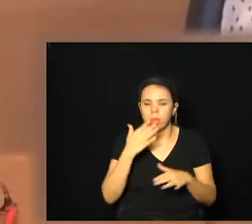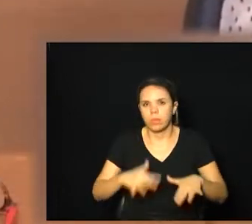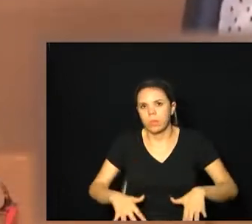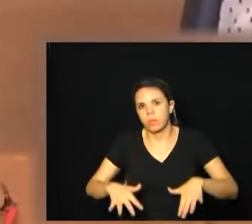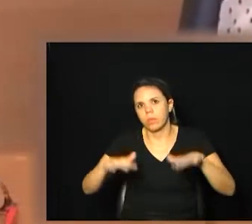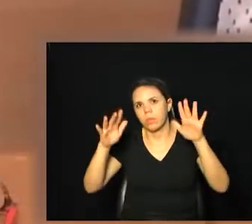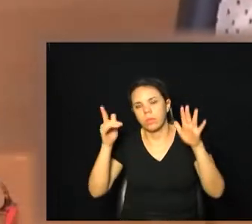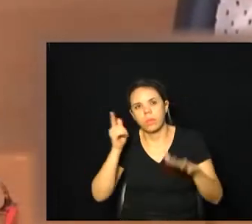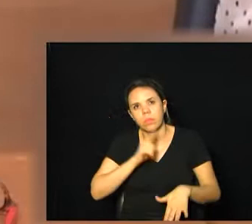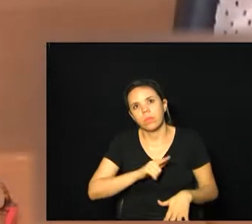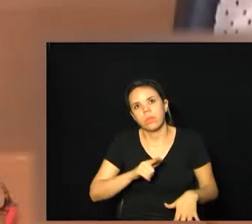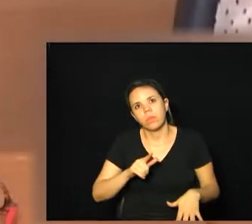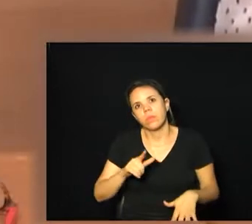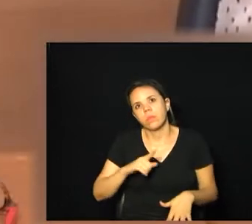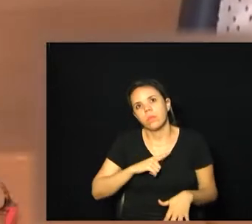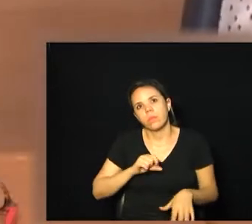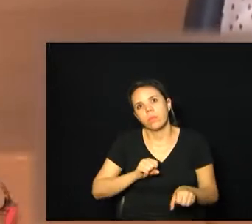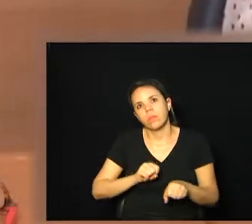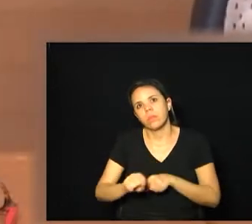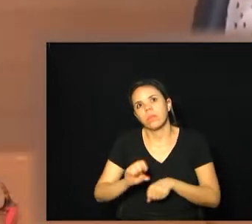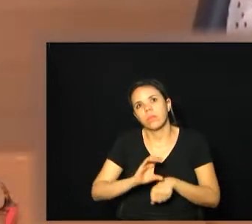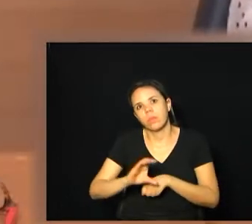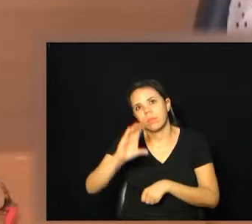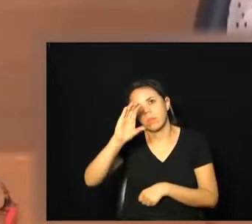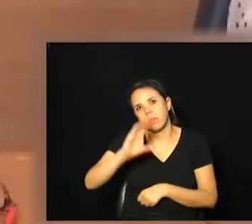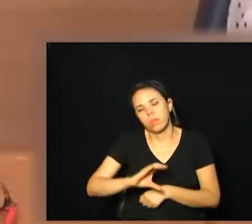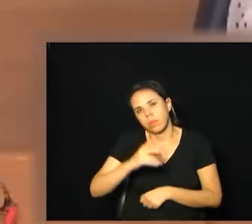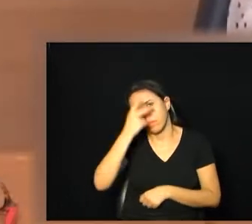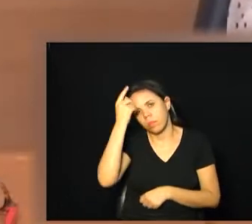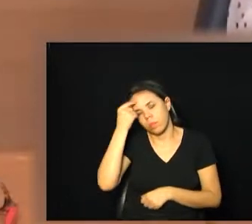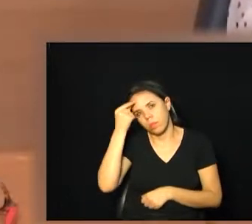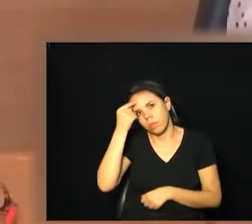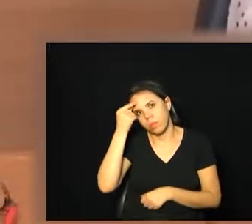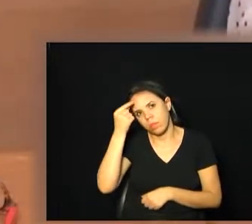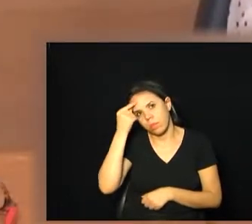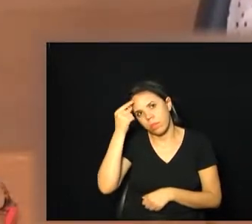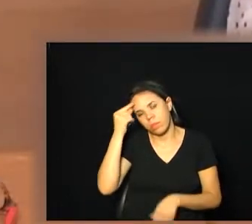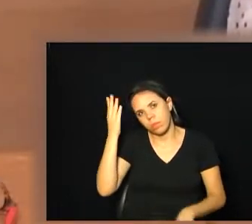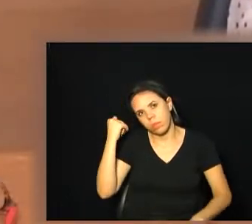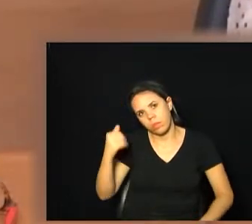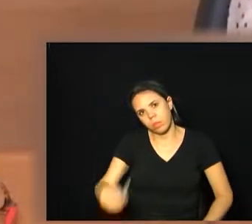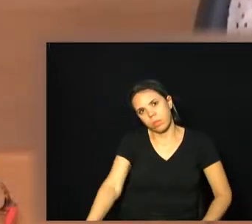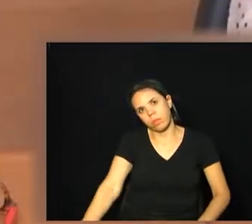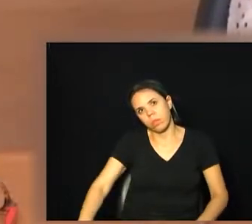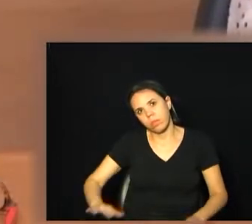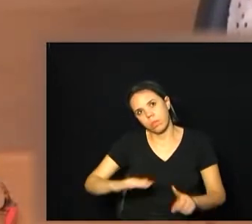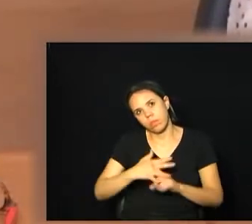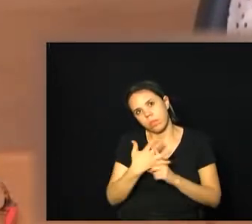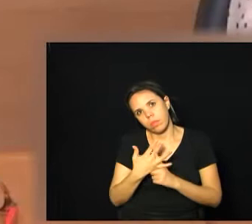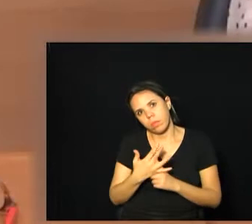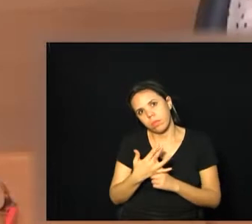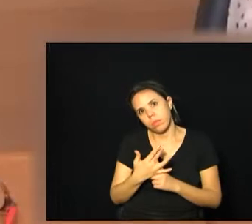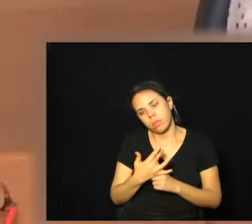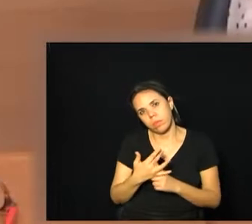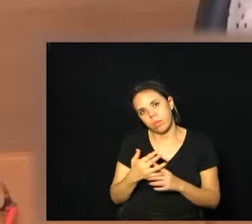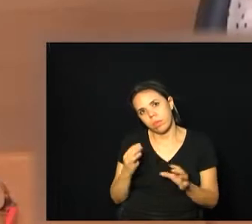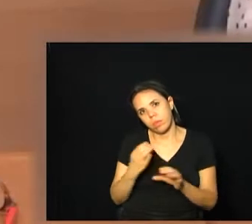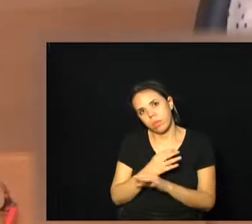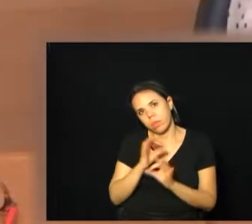para que a gente consiga formar cidadãos conscientes que saibam exercer uma cidadania crítica,